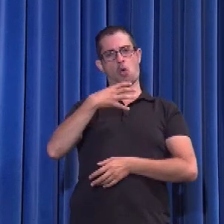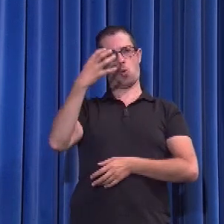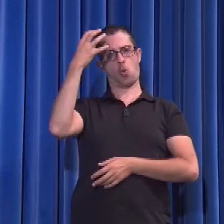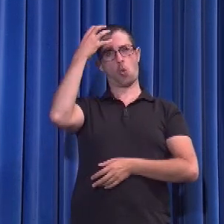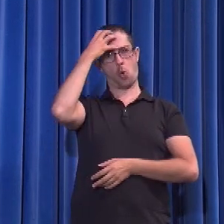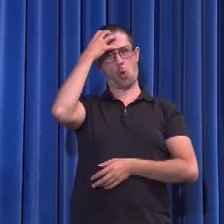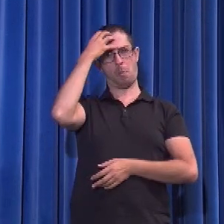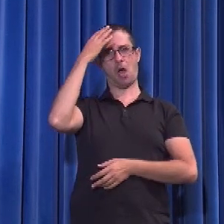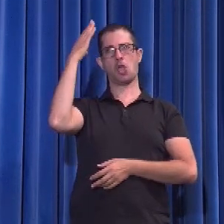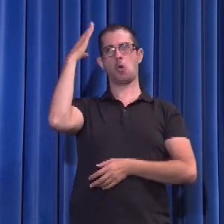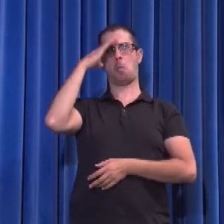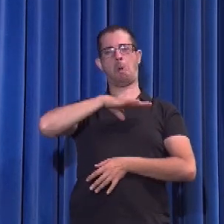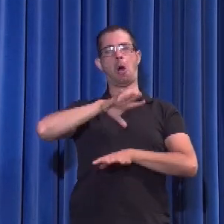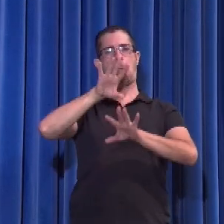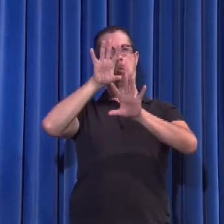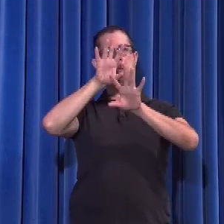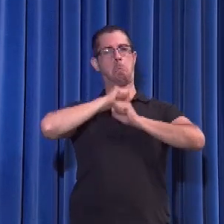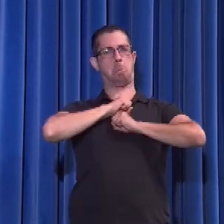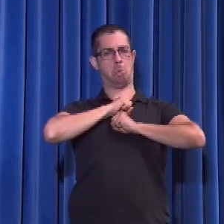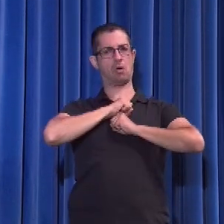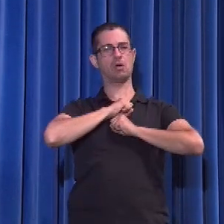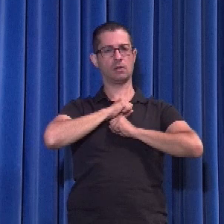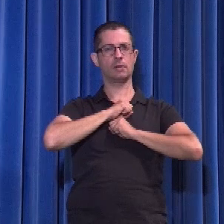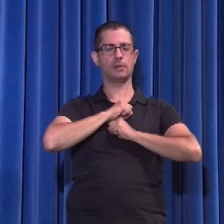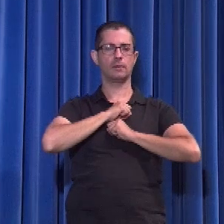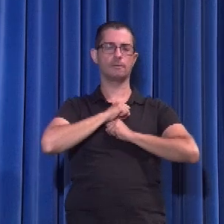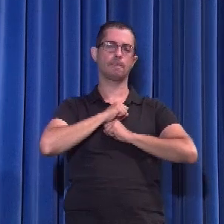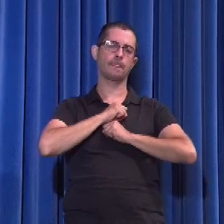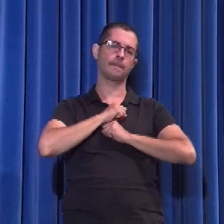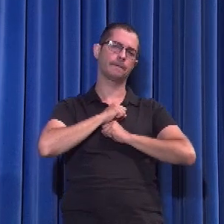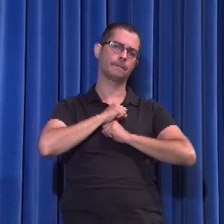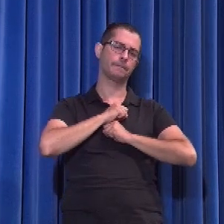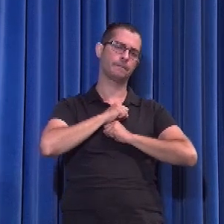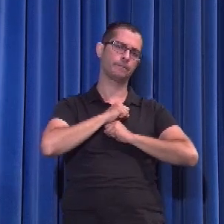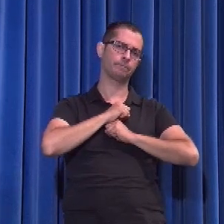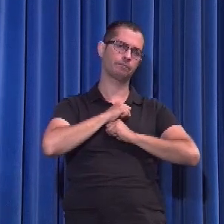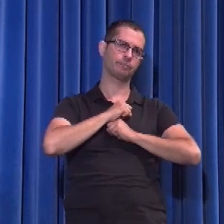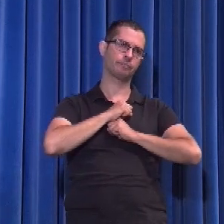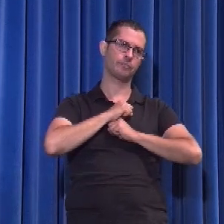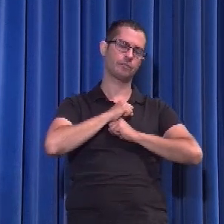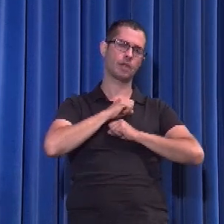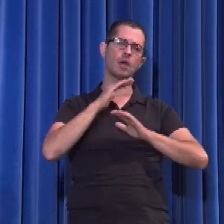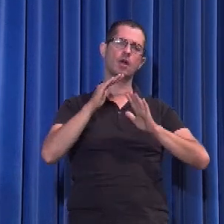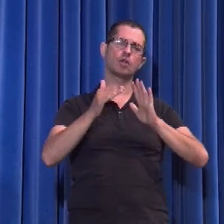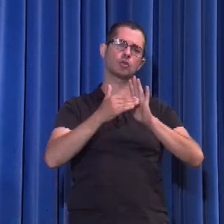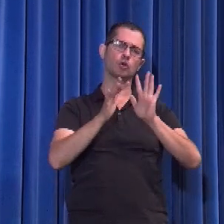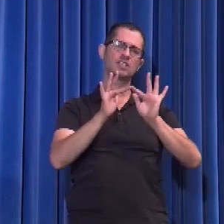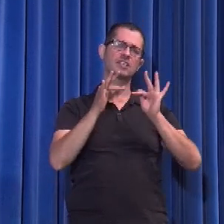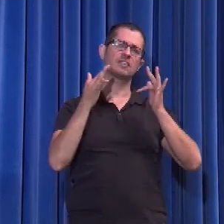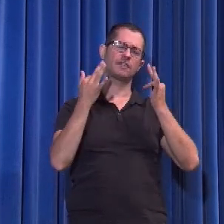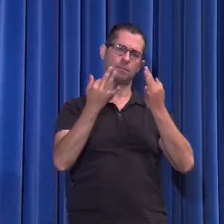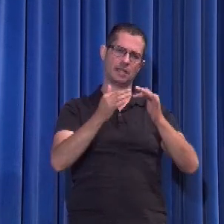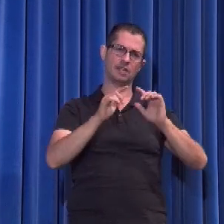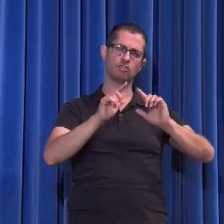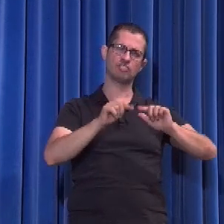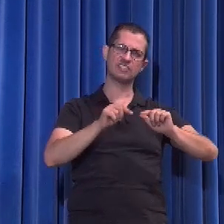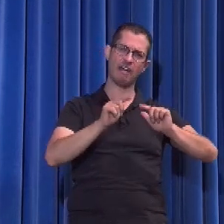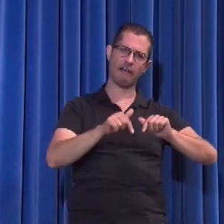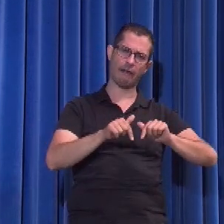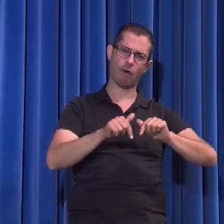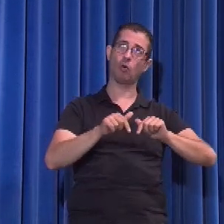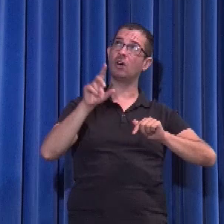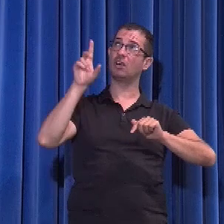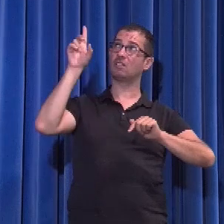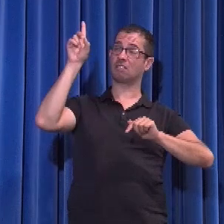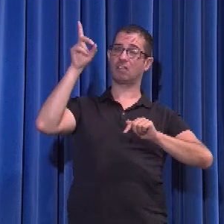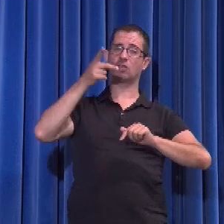Senhor. Ouvi a palavra do Senhor, ó casa de Jacó, e todas as famílias da casa de Israel. Assim diz o